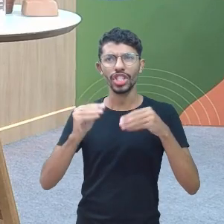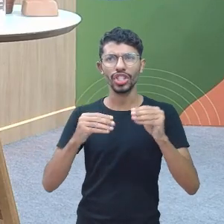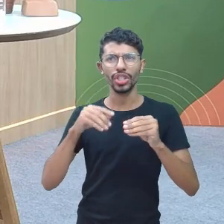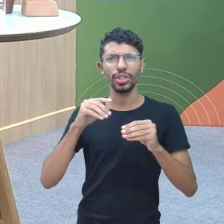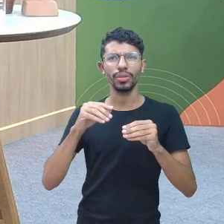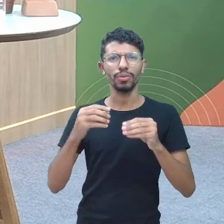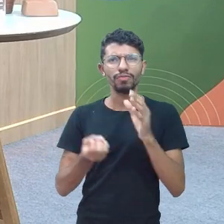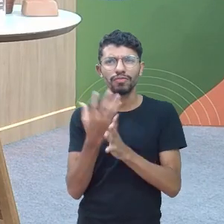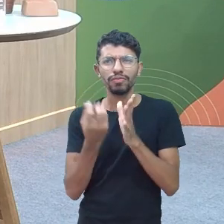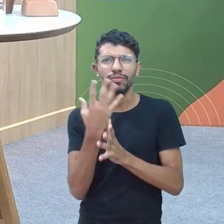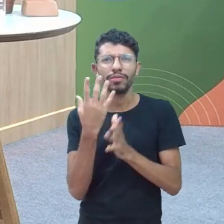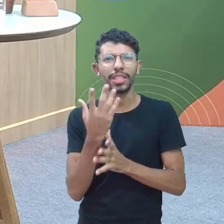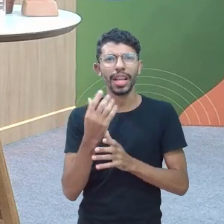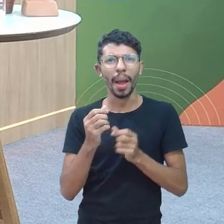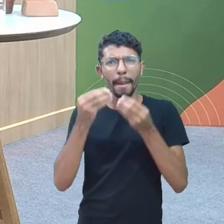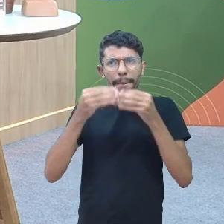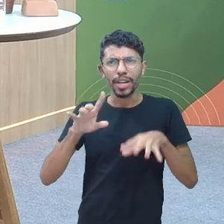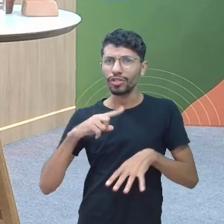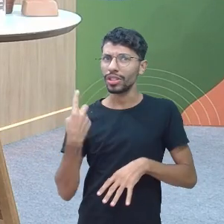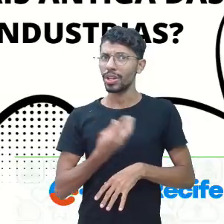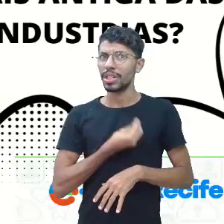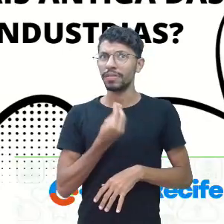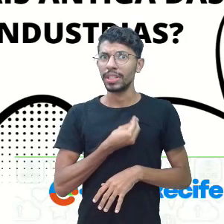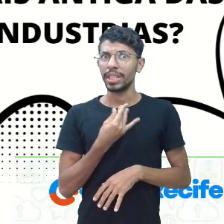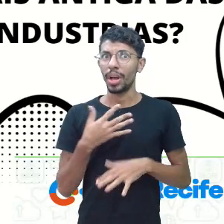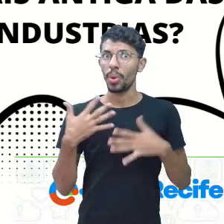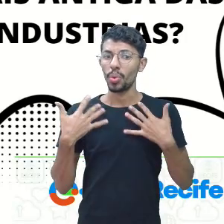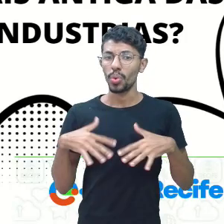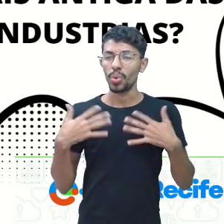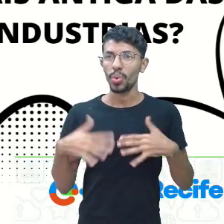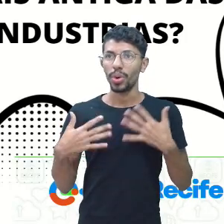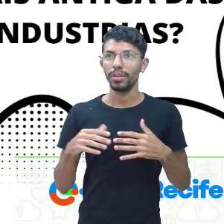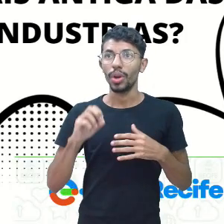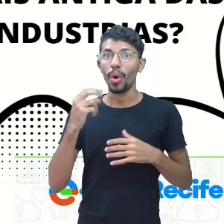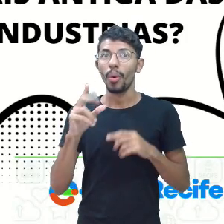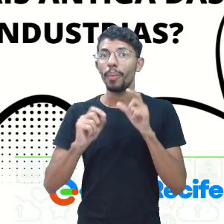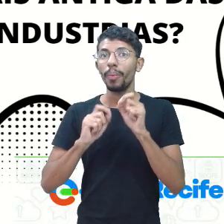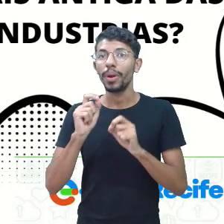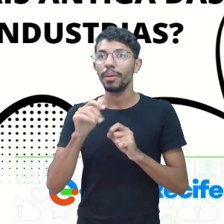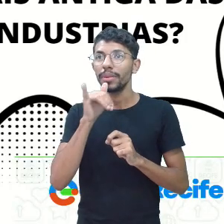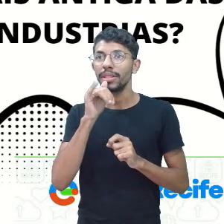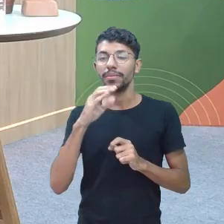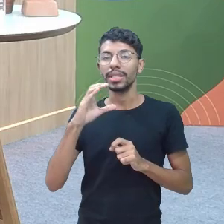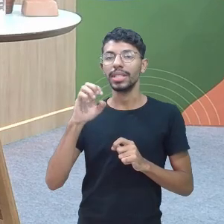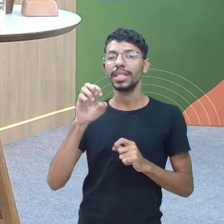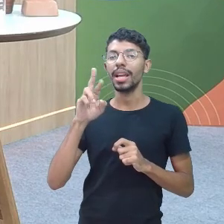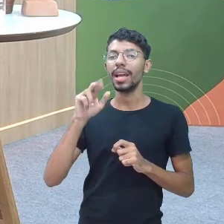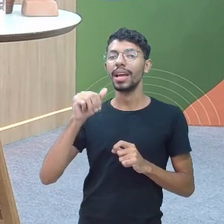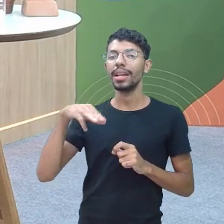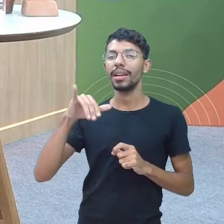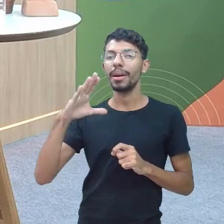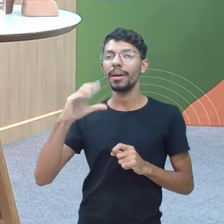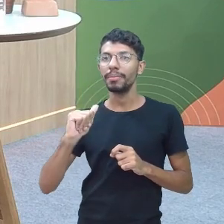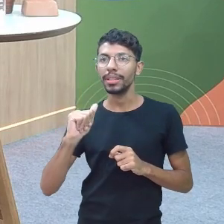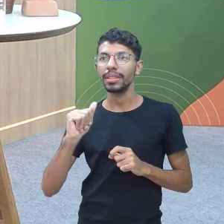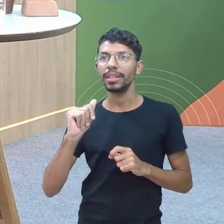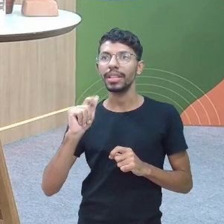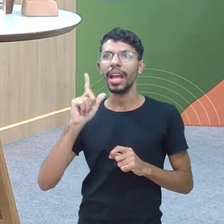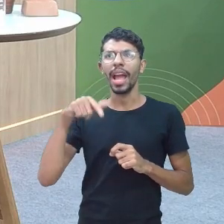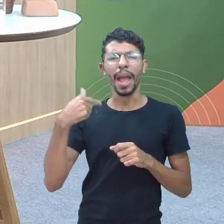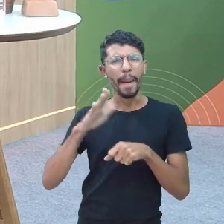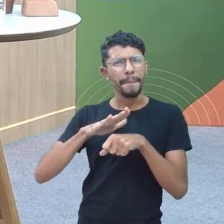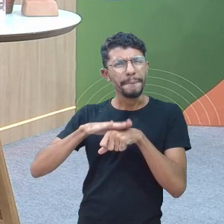dia a dia? E, por fim, a cerâmica é a mais antiga das indústrias? Será que esse hábito, né, ele é